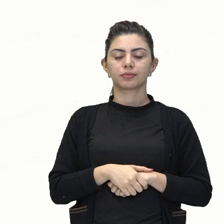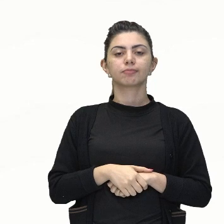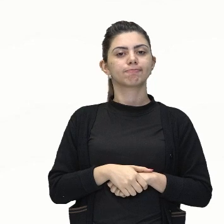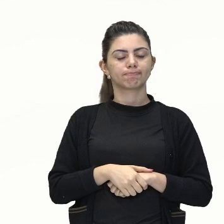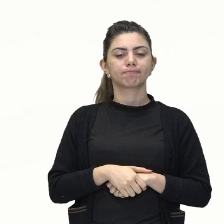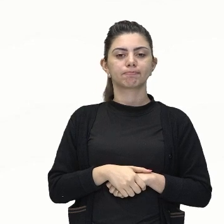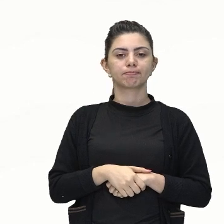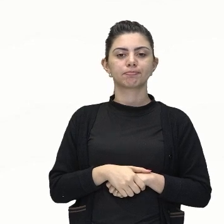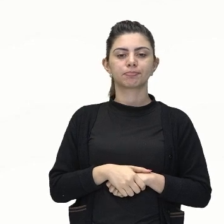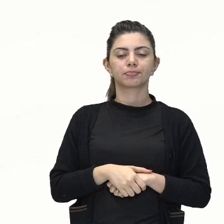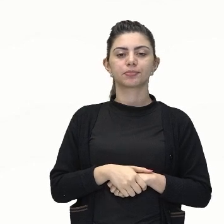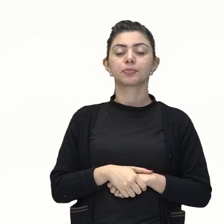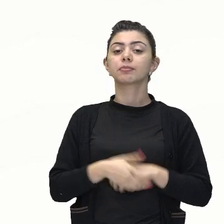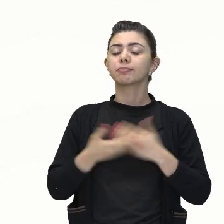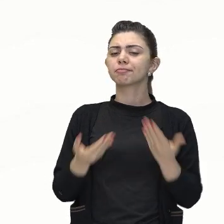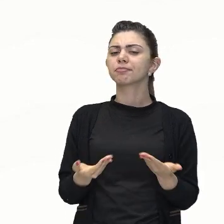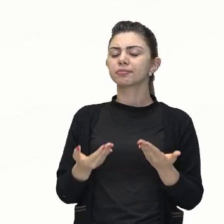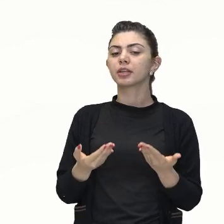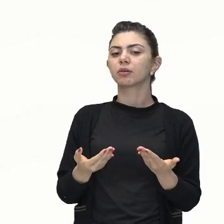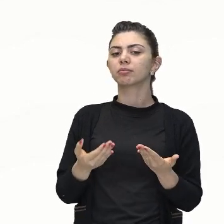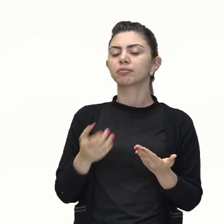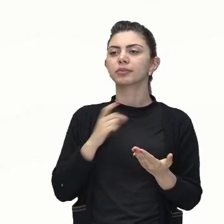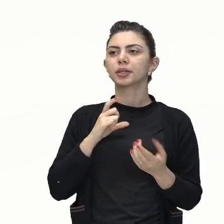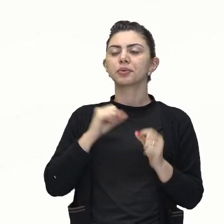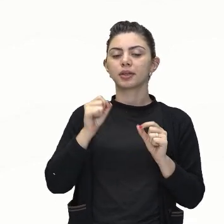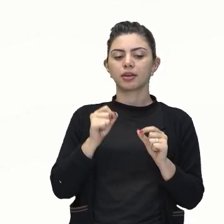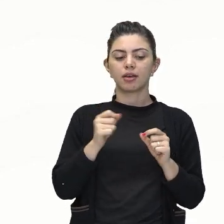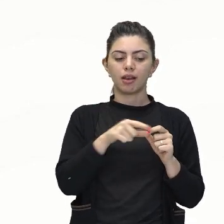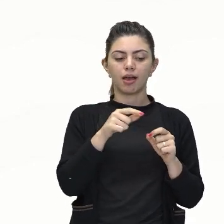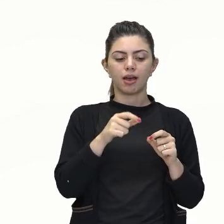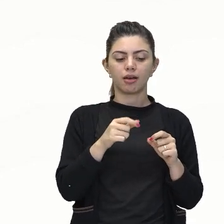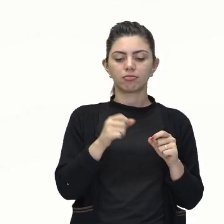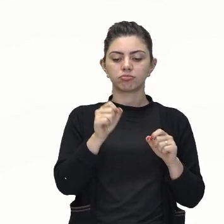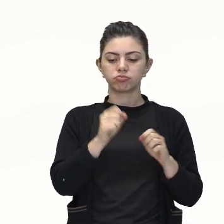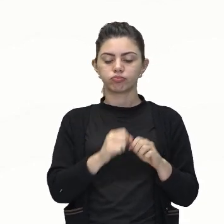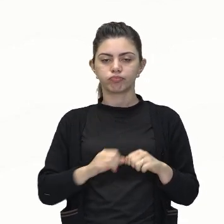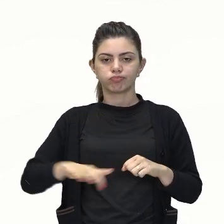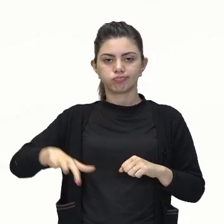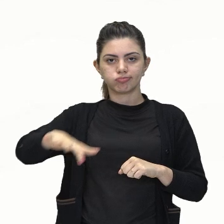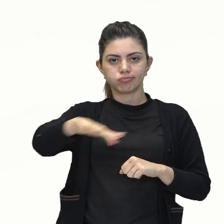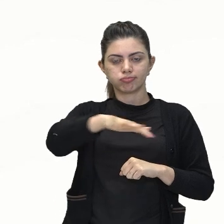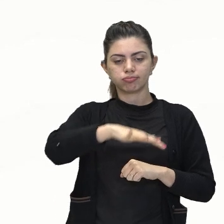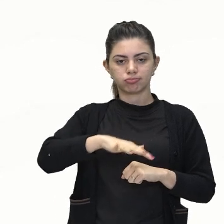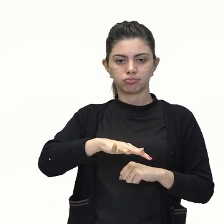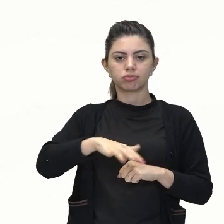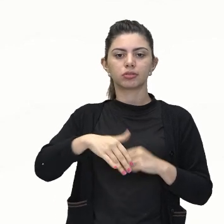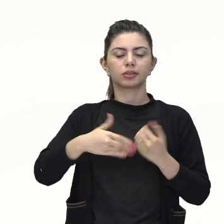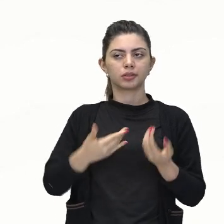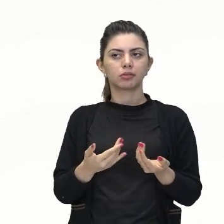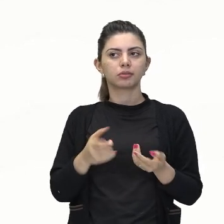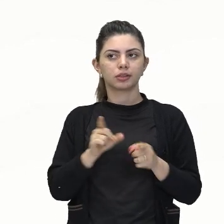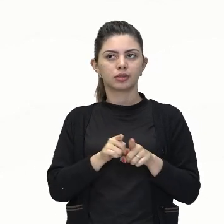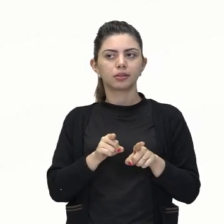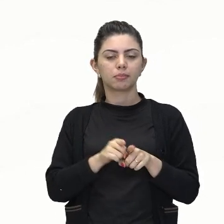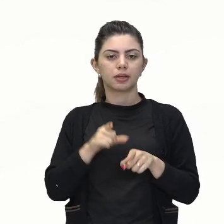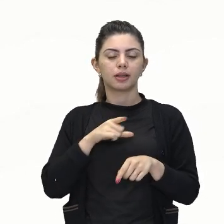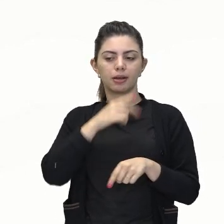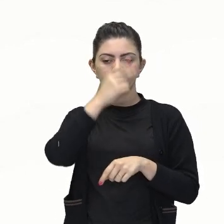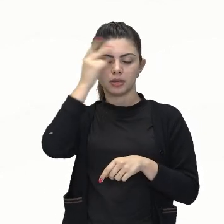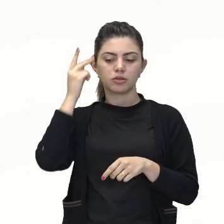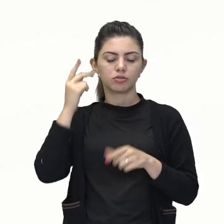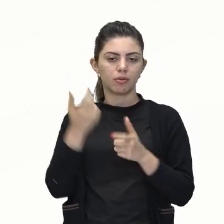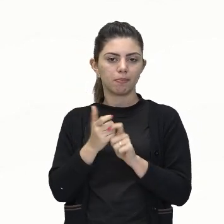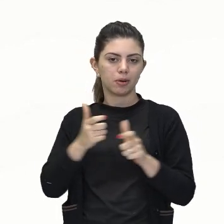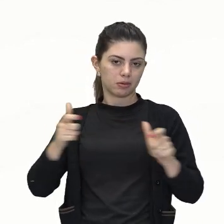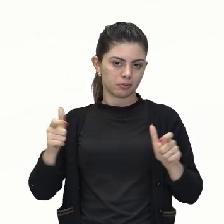Bem, se aumentou a área, automaticamente, então, vai aumentar também a quantidade de pessoas,